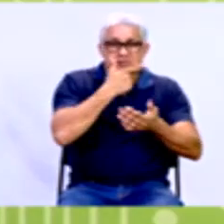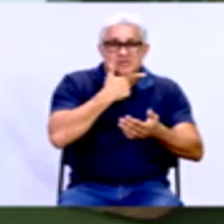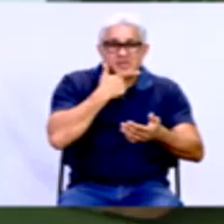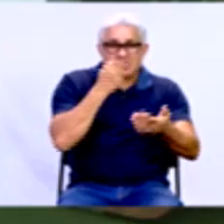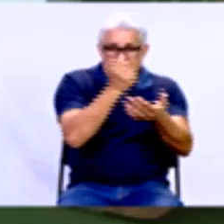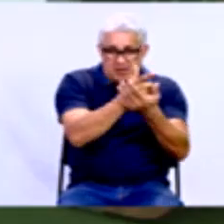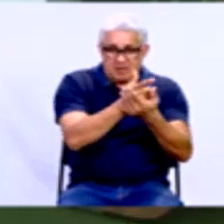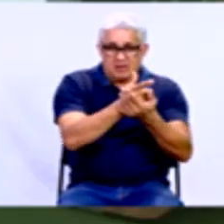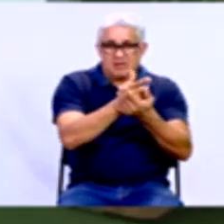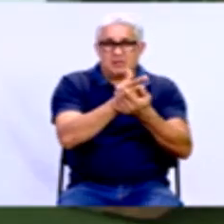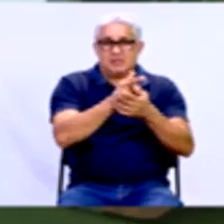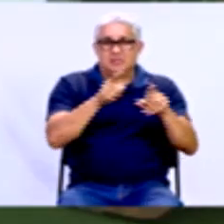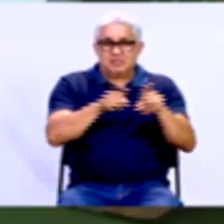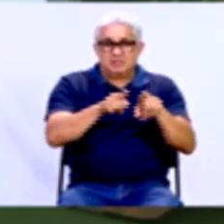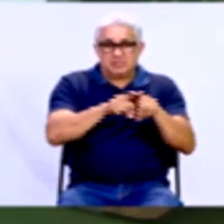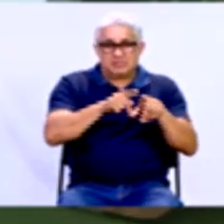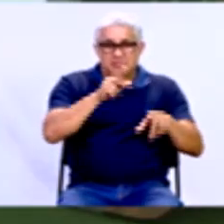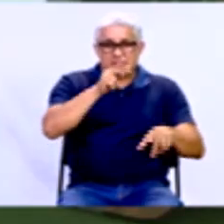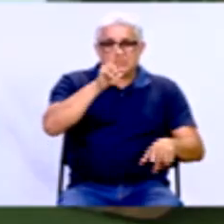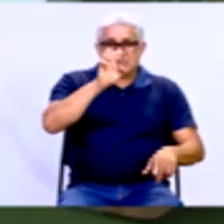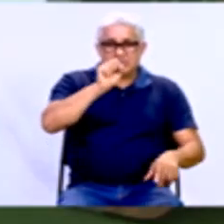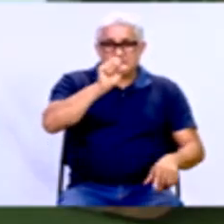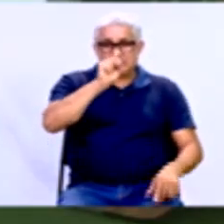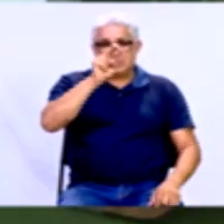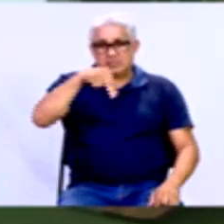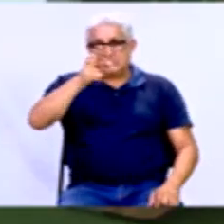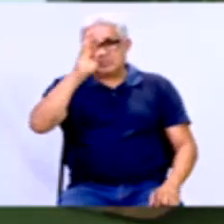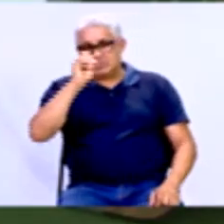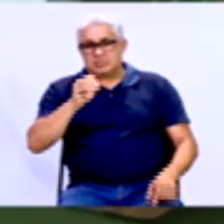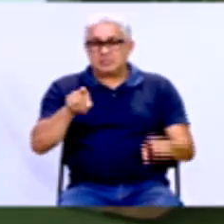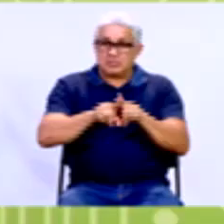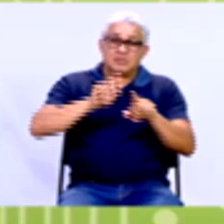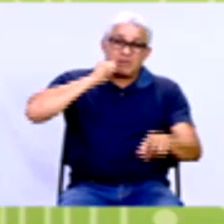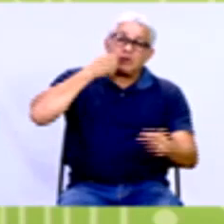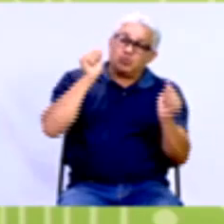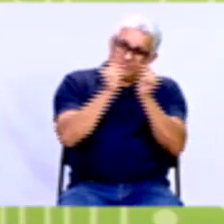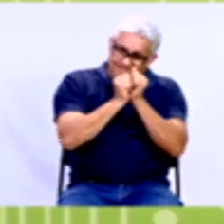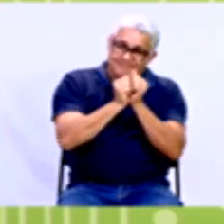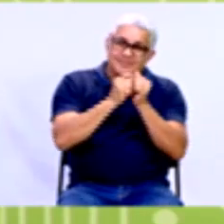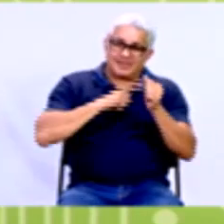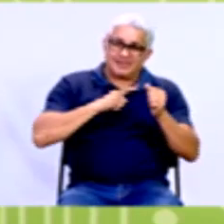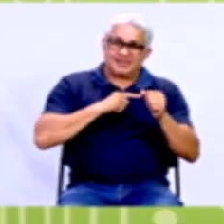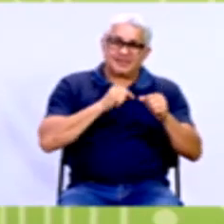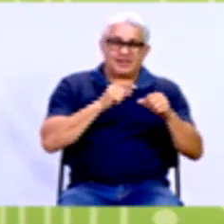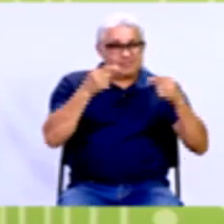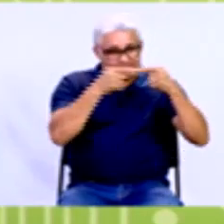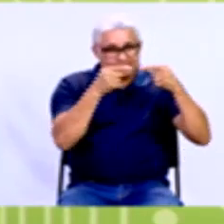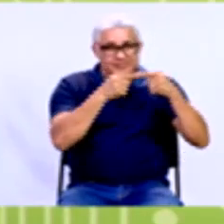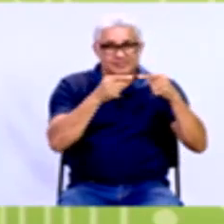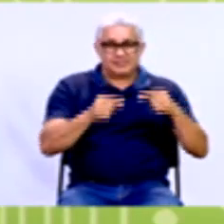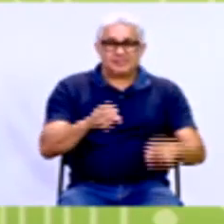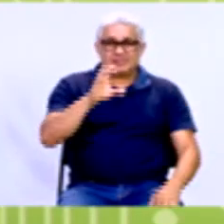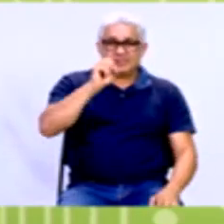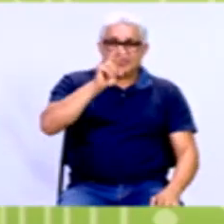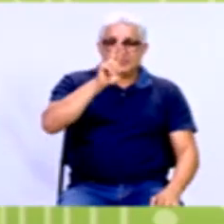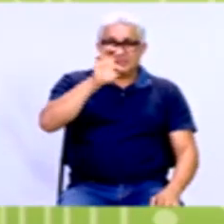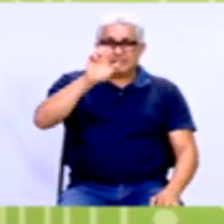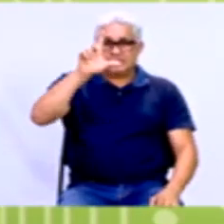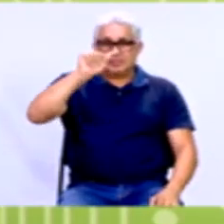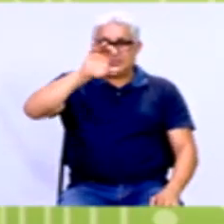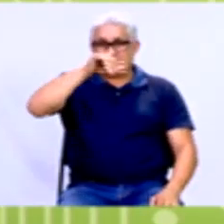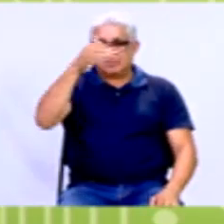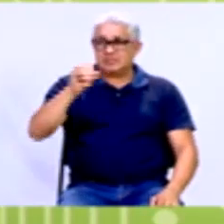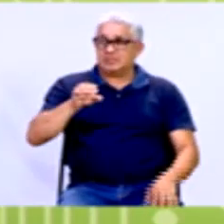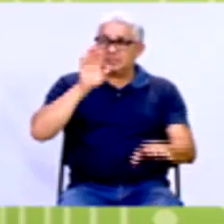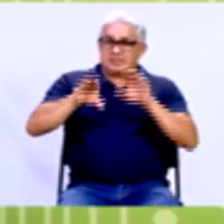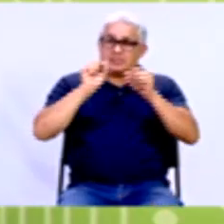compra um presunto, sempre leva um pão, né? Então tem uma correlação aí, né? Então, às vezes ele vai fazer